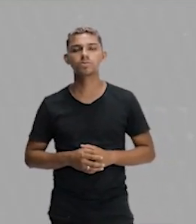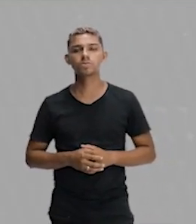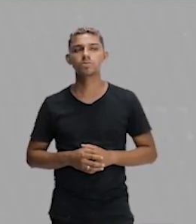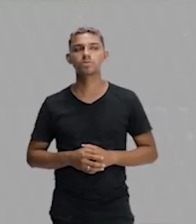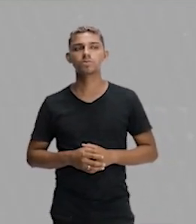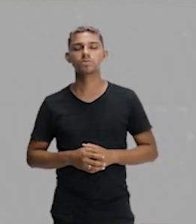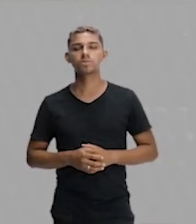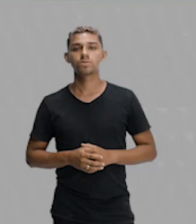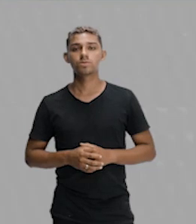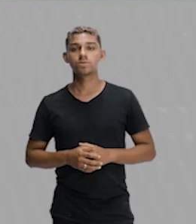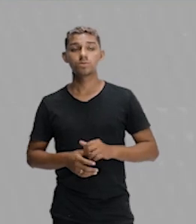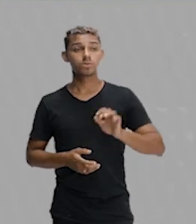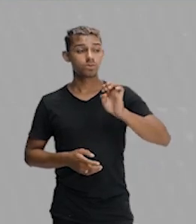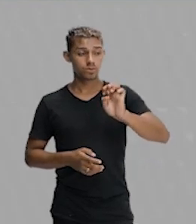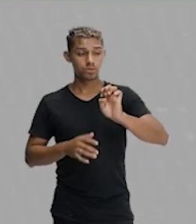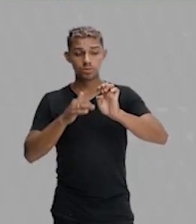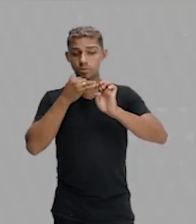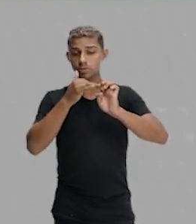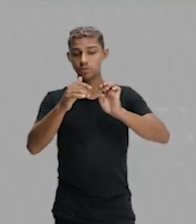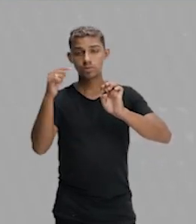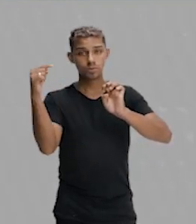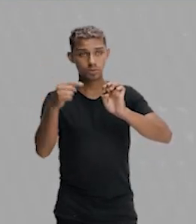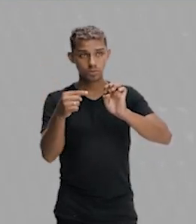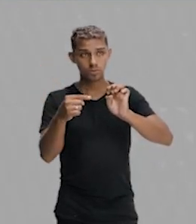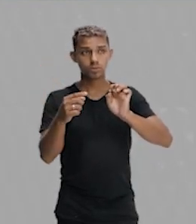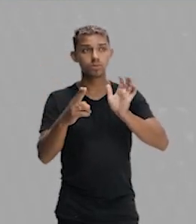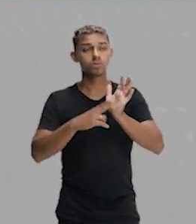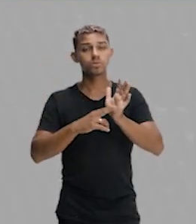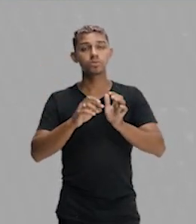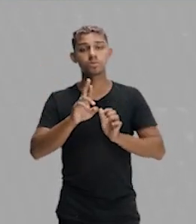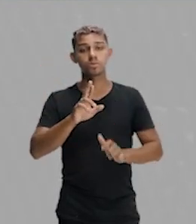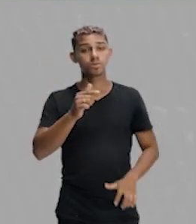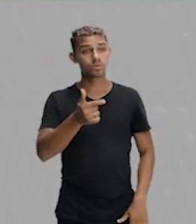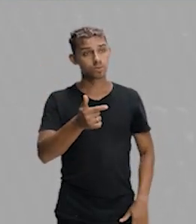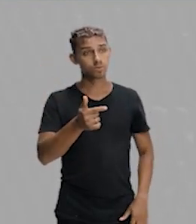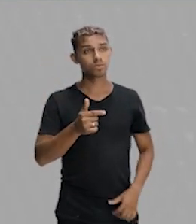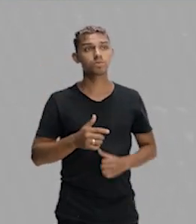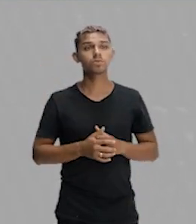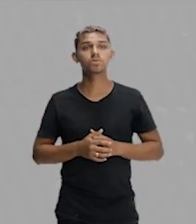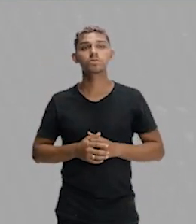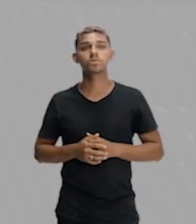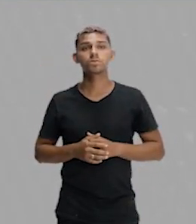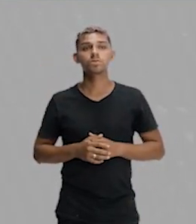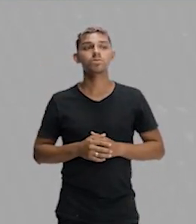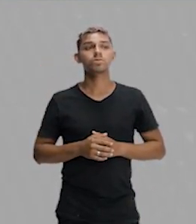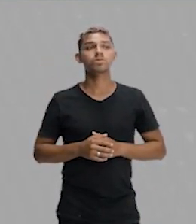ele vai ser dado pela soma desses vetores. Então, eu vou somar, ó,